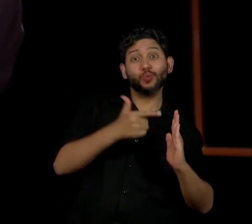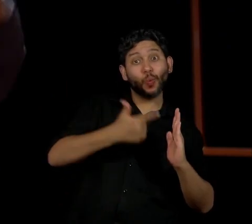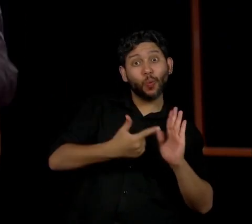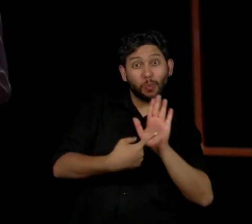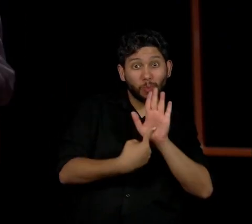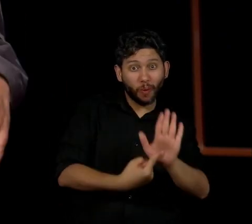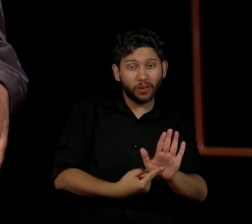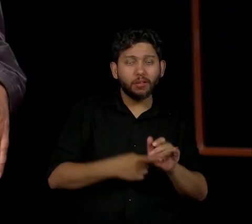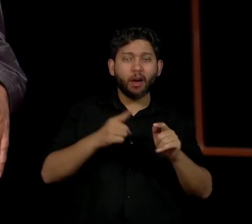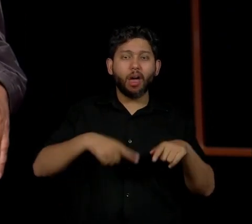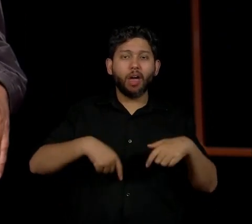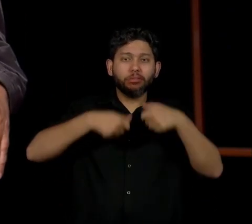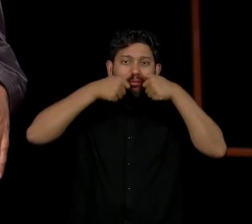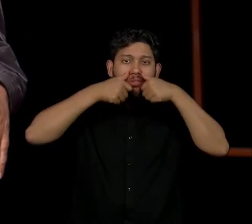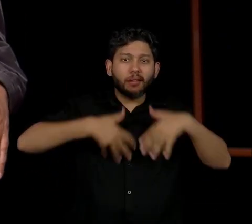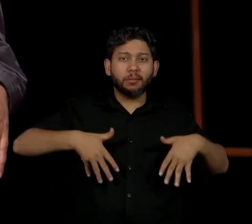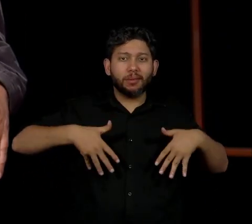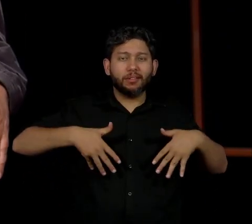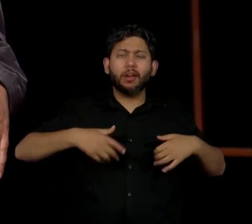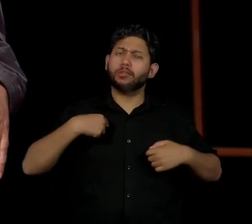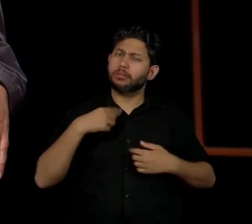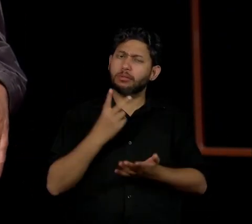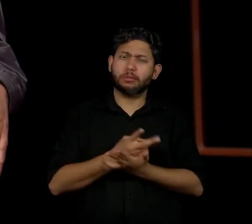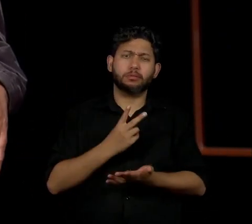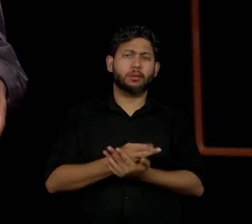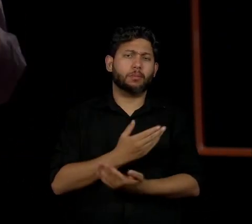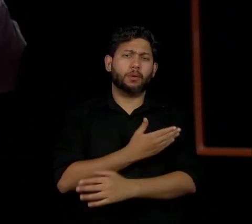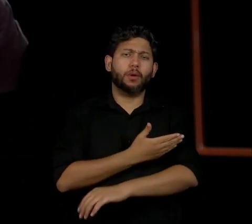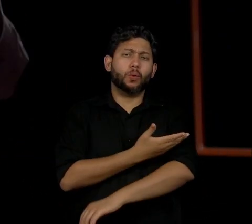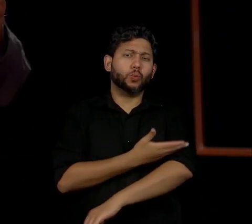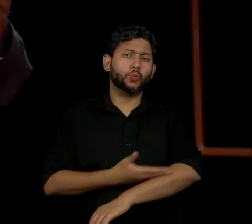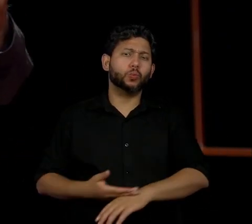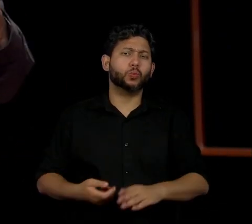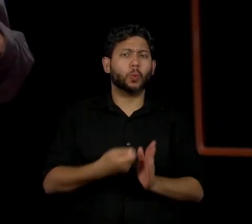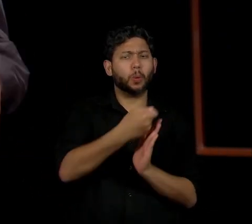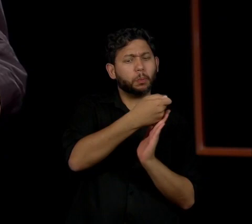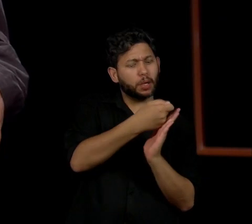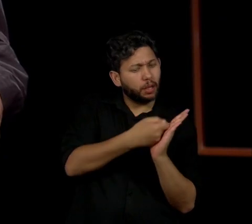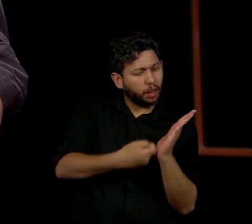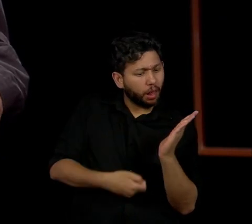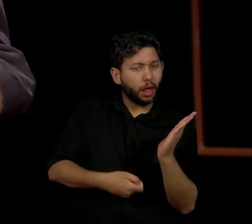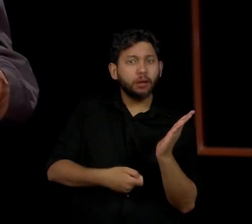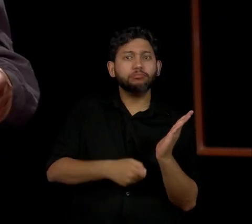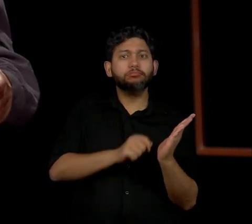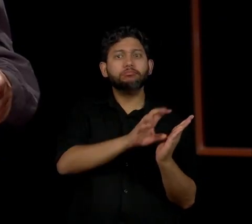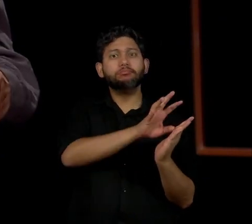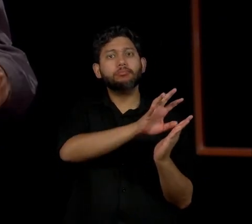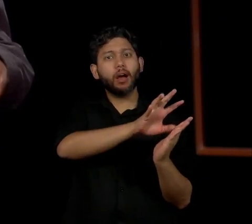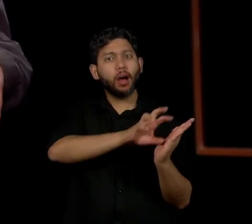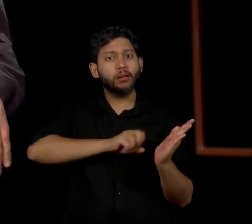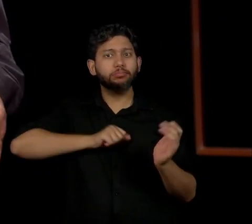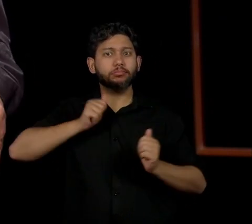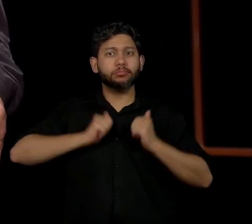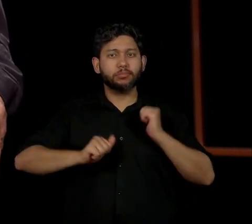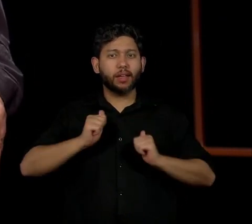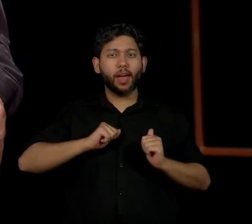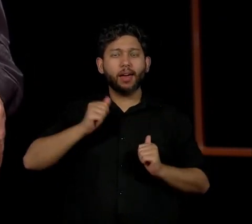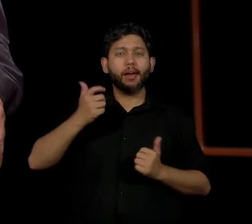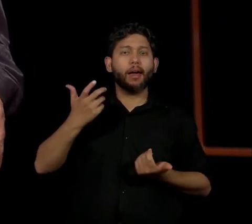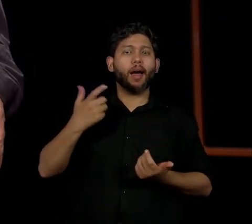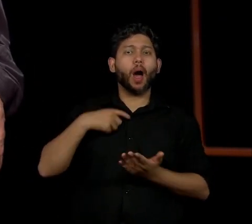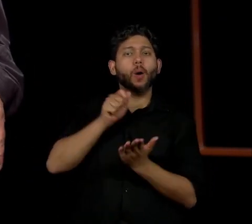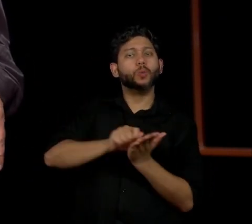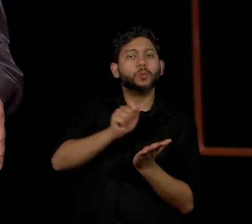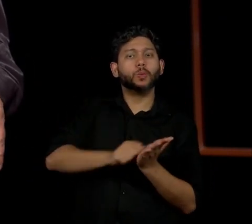fazíamos dramas de autores portugueses, de autores brasileiros,